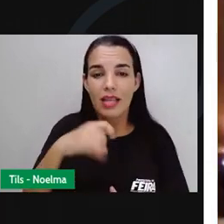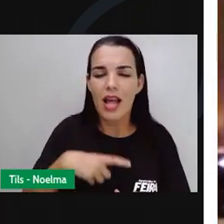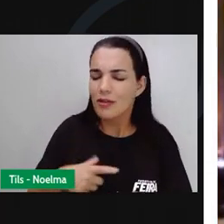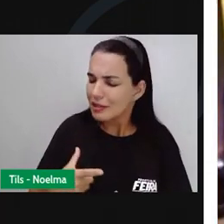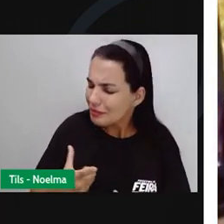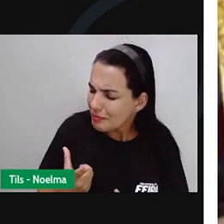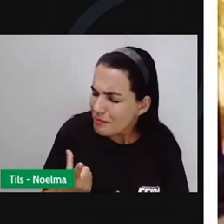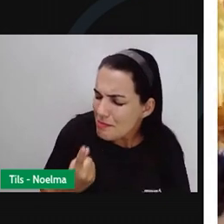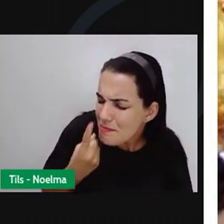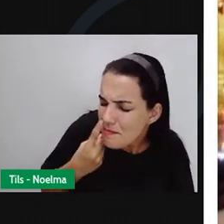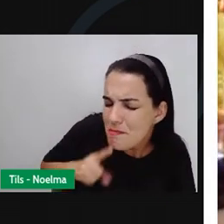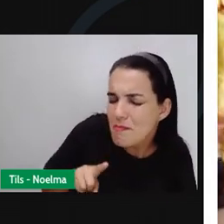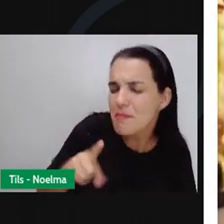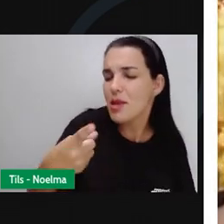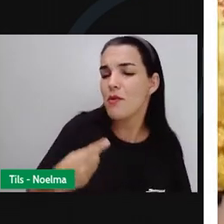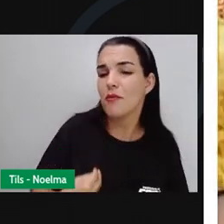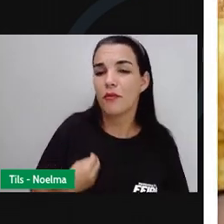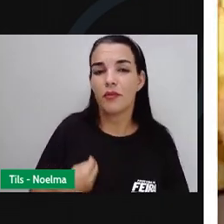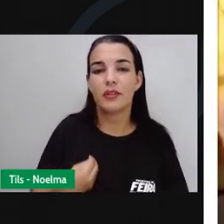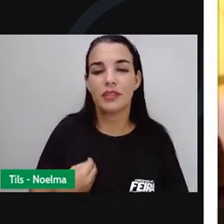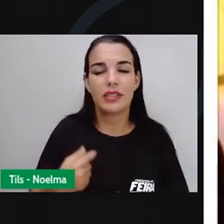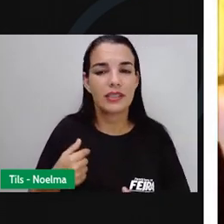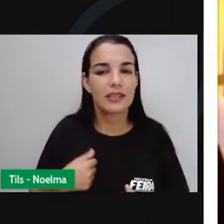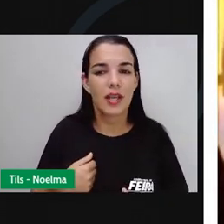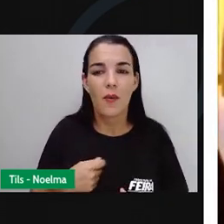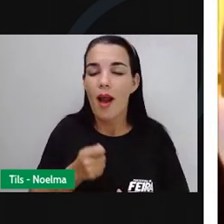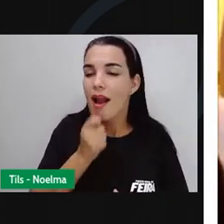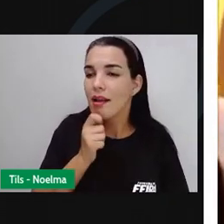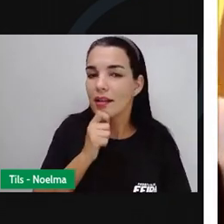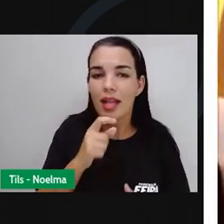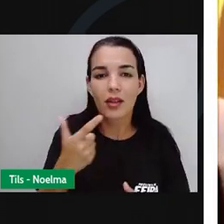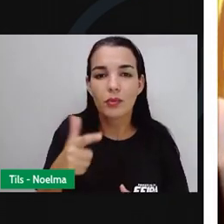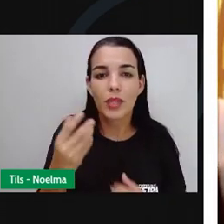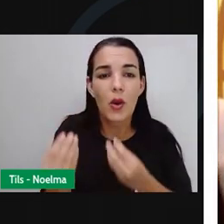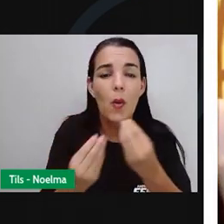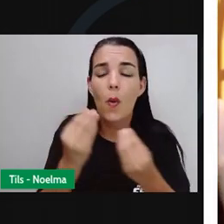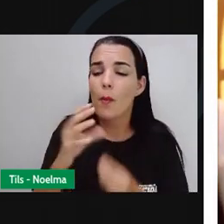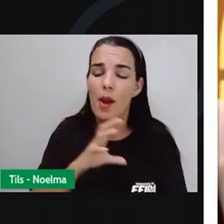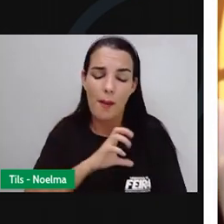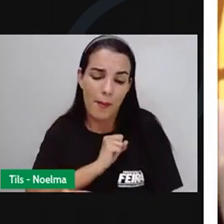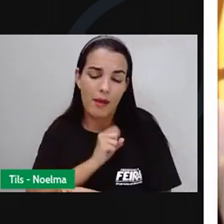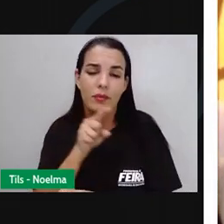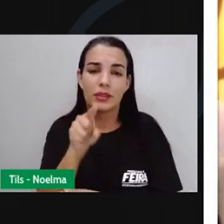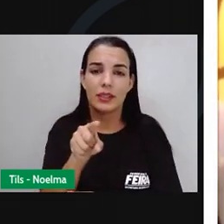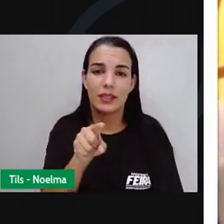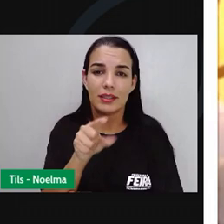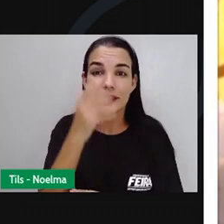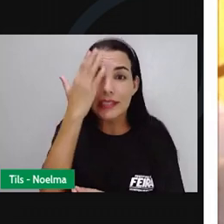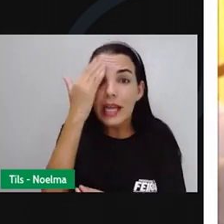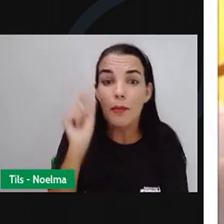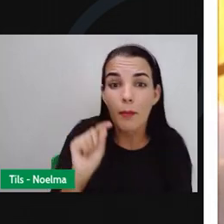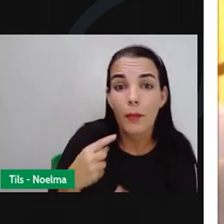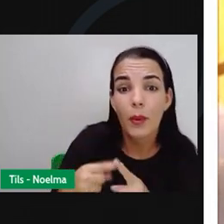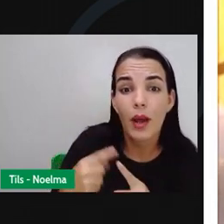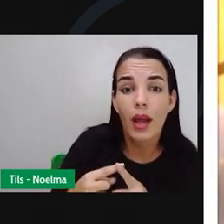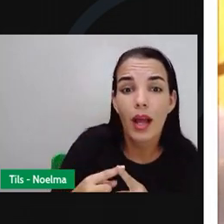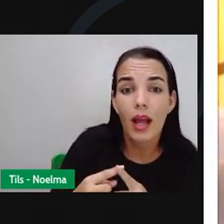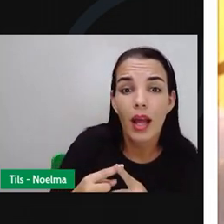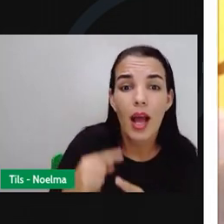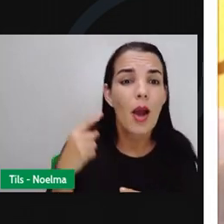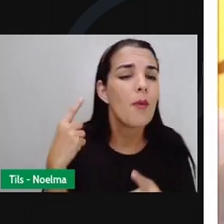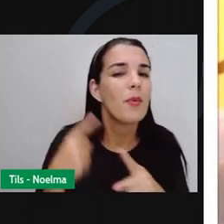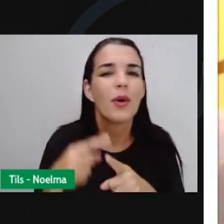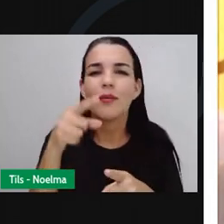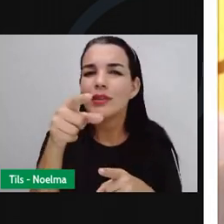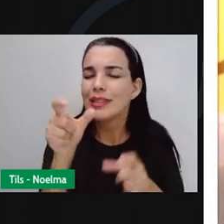vidas nesse mundo, não seria o bastante pra te amar. Sabe por quê? por você ser inteira